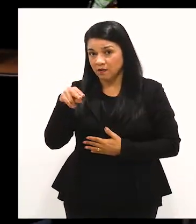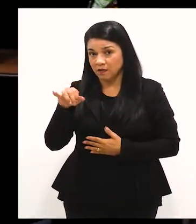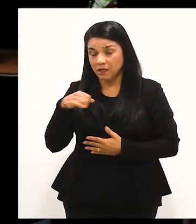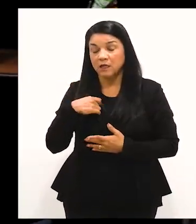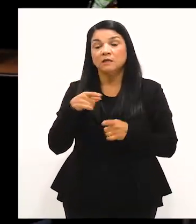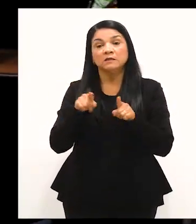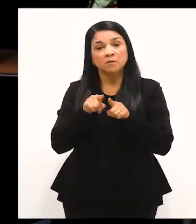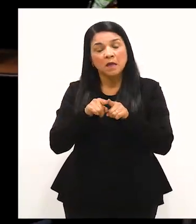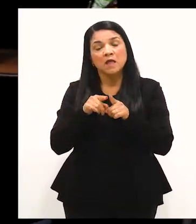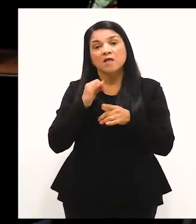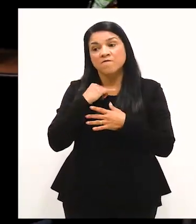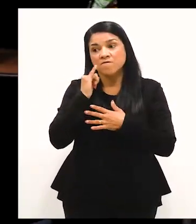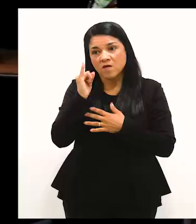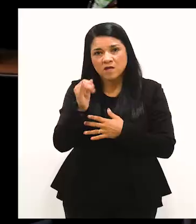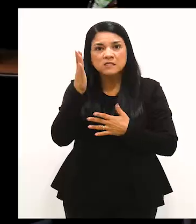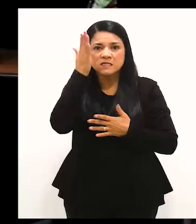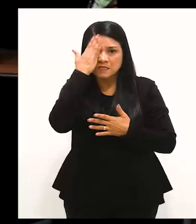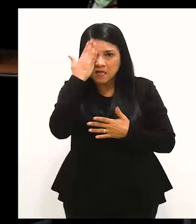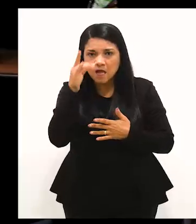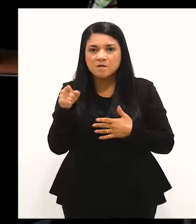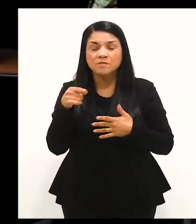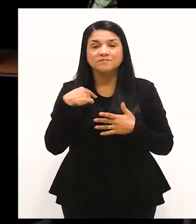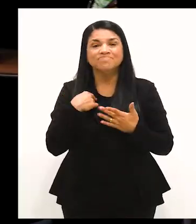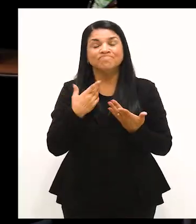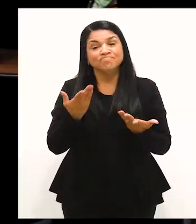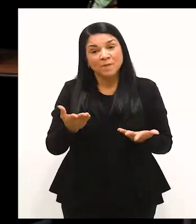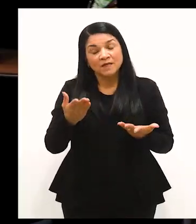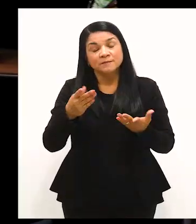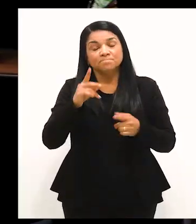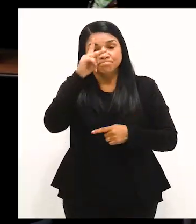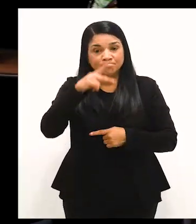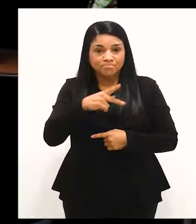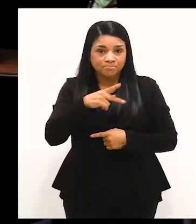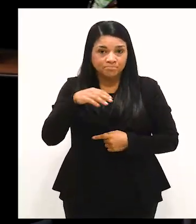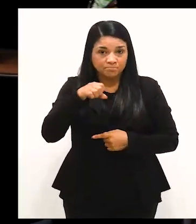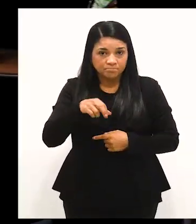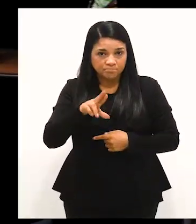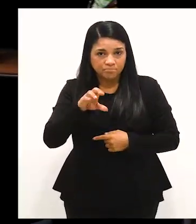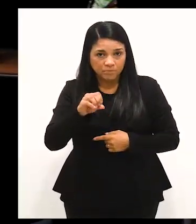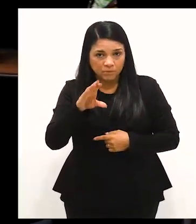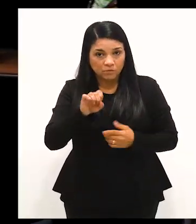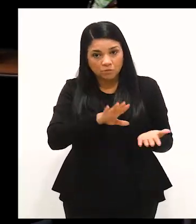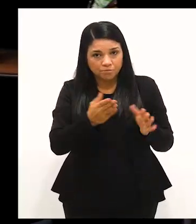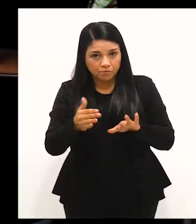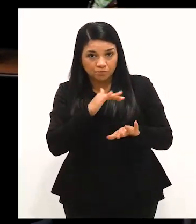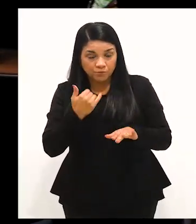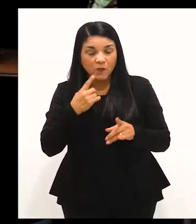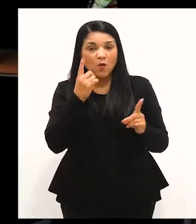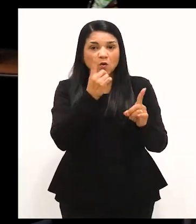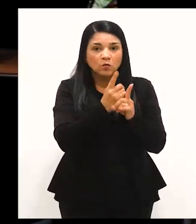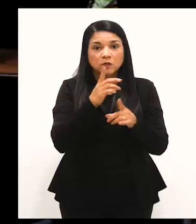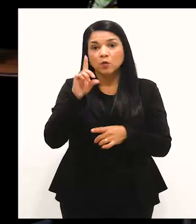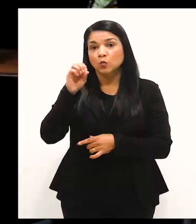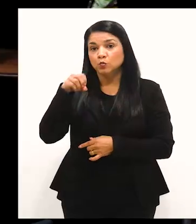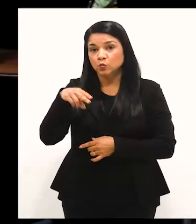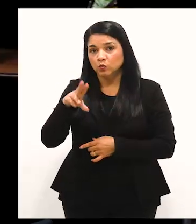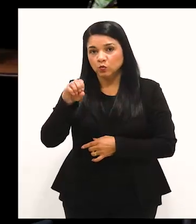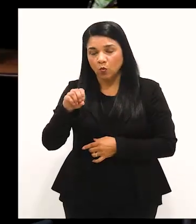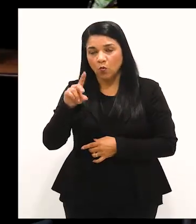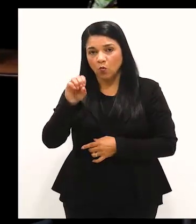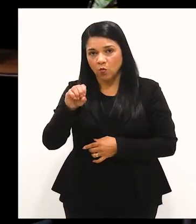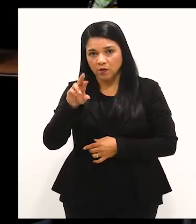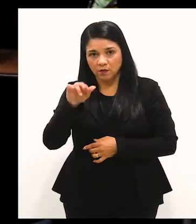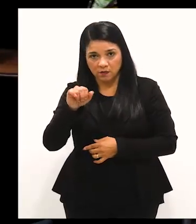claro que tudo que a gente fazia, a gente passava pelo Moioli. E ele partiu. Depois eu encontrei com Dorani um dia na sala